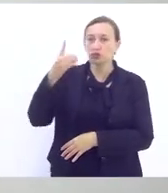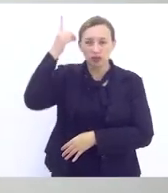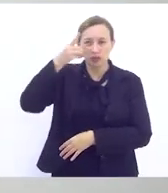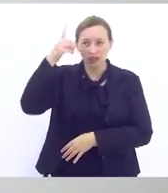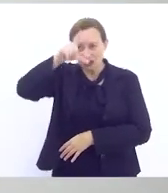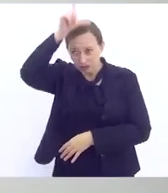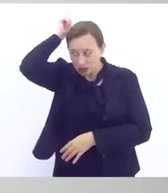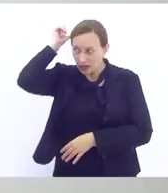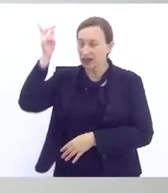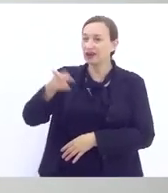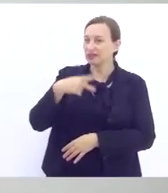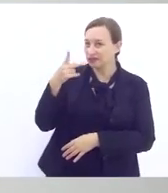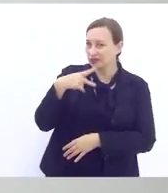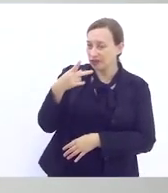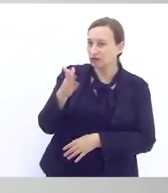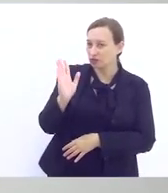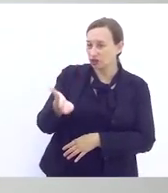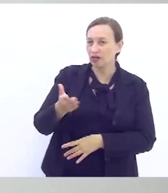e